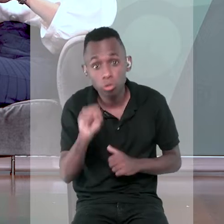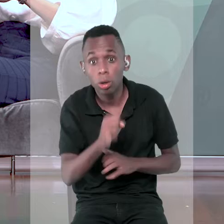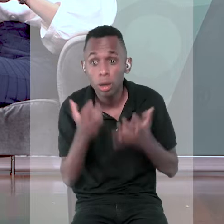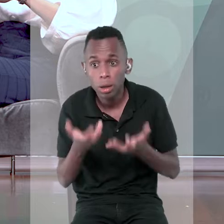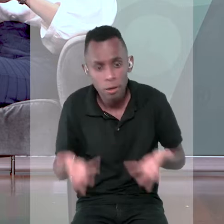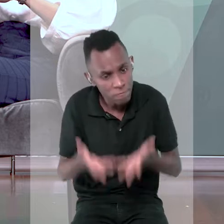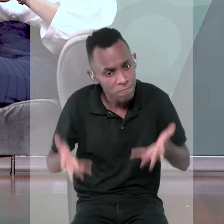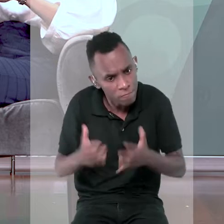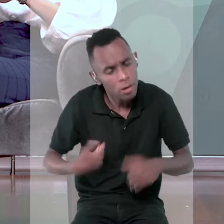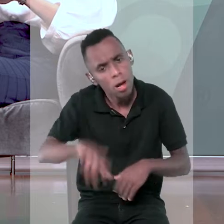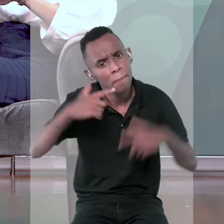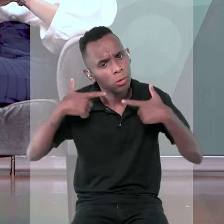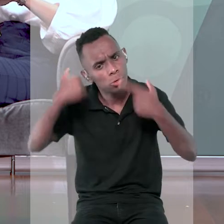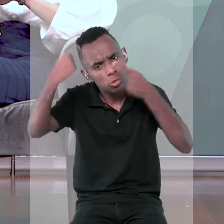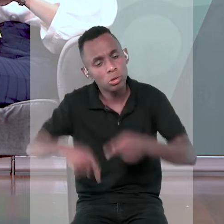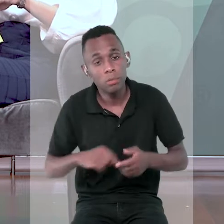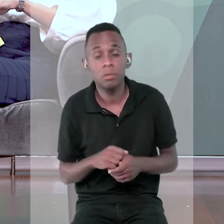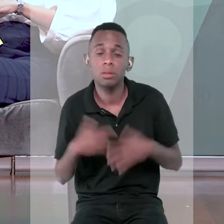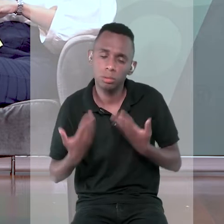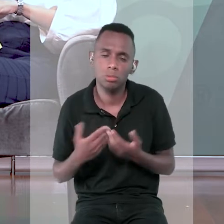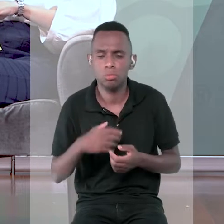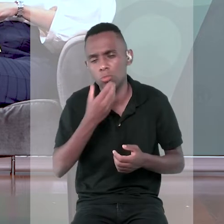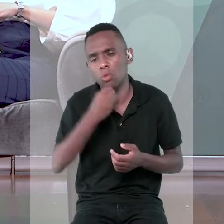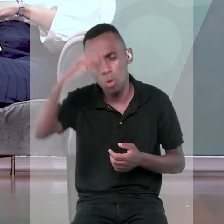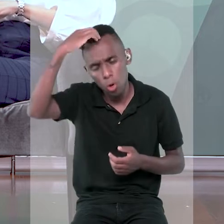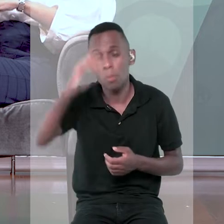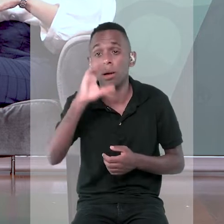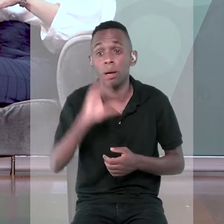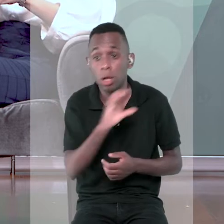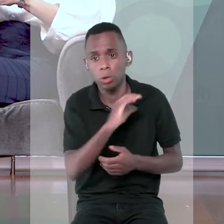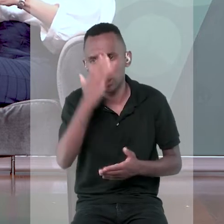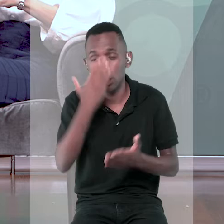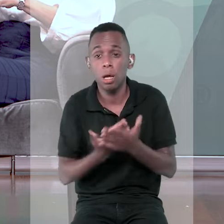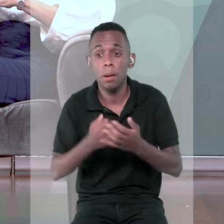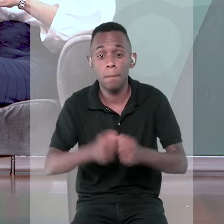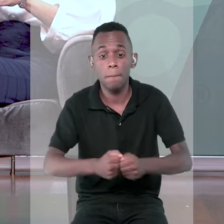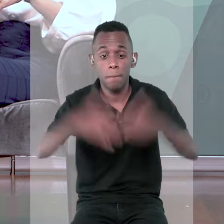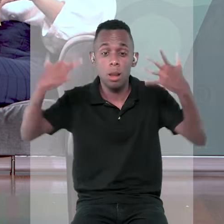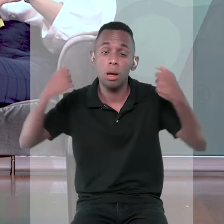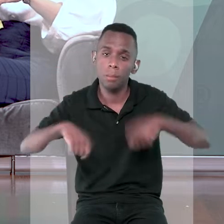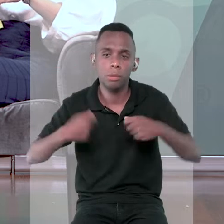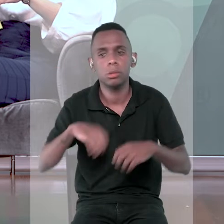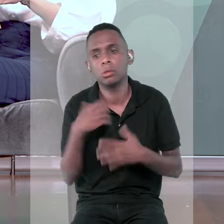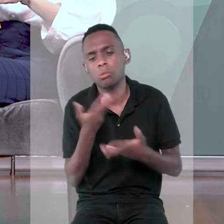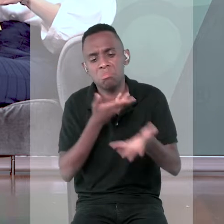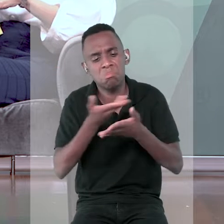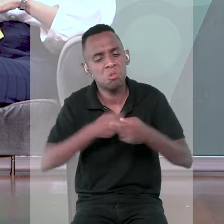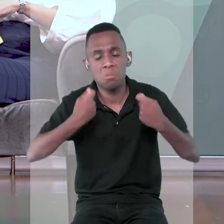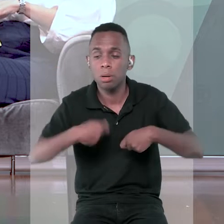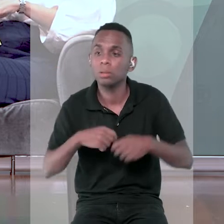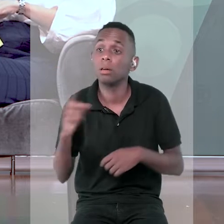ele para frente. E como ele era muito católico, né, ela falou, nós precisamos de um milagre, não adianta argumentar com ele.